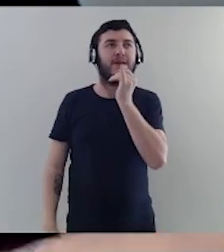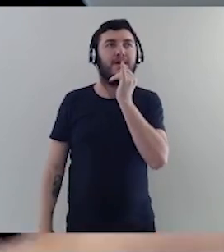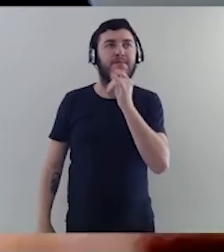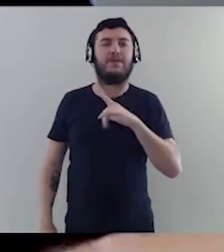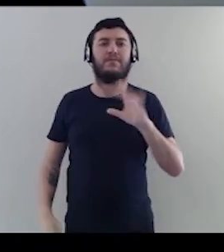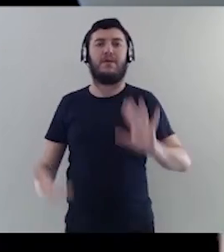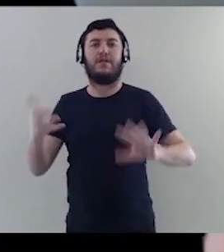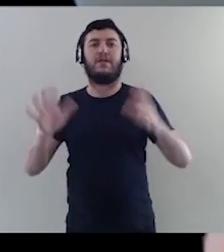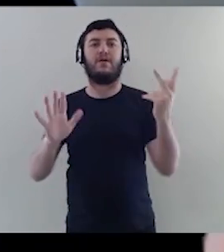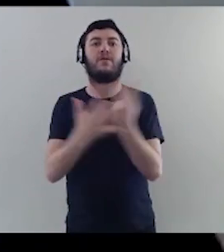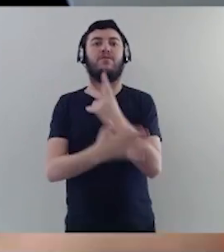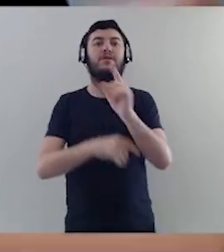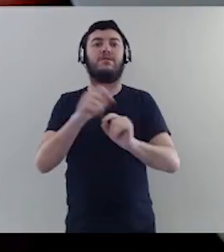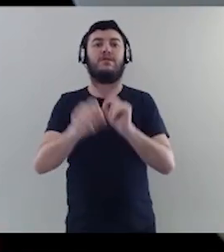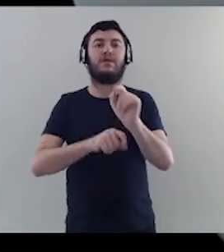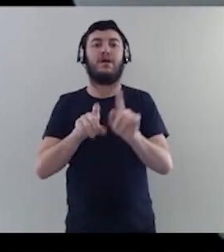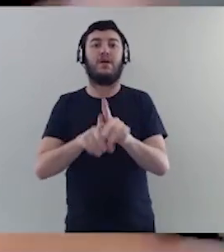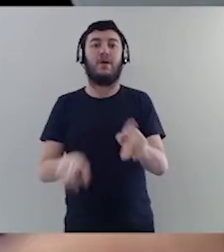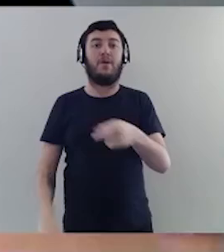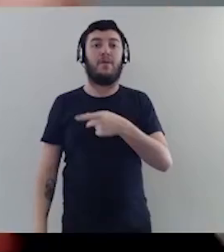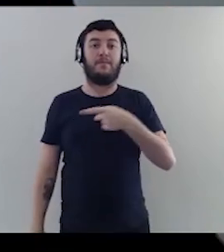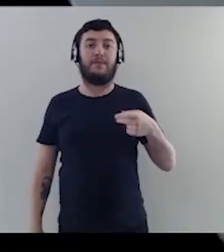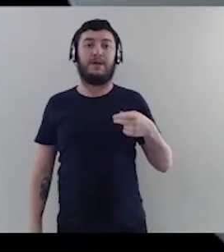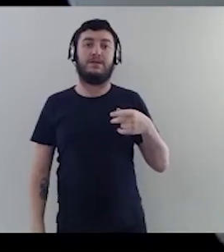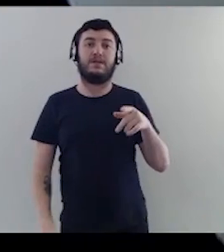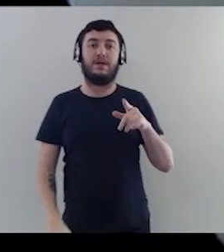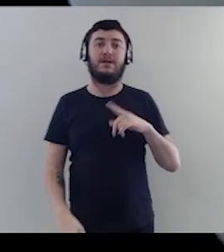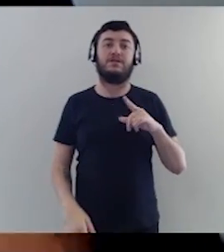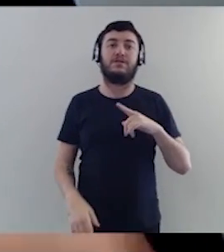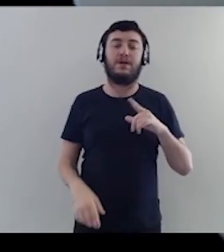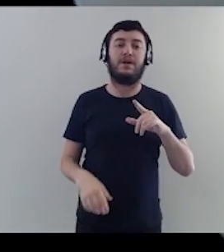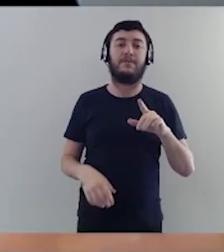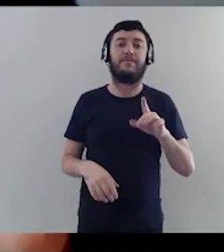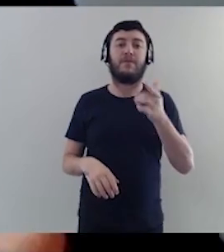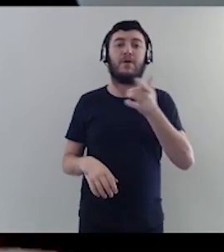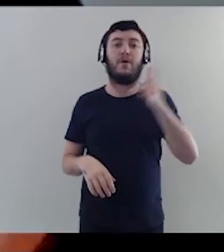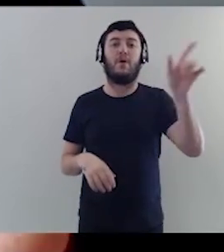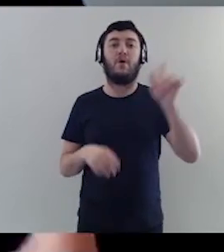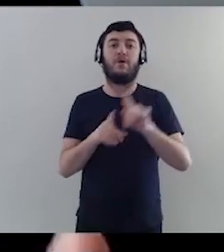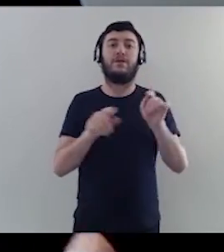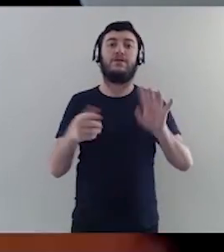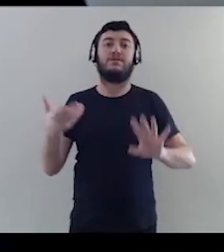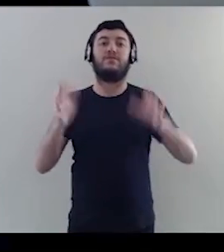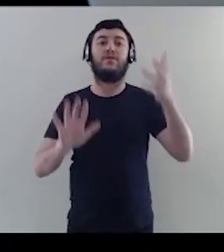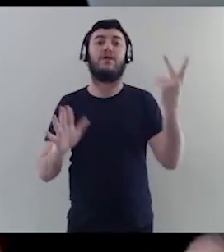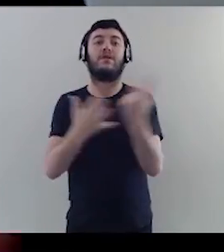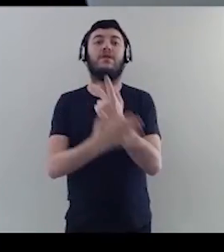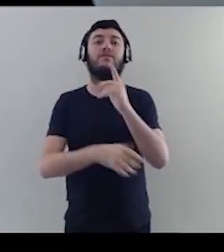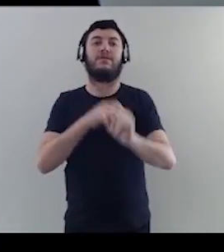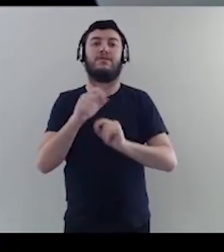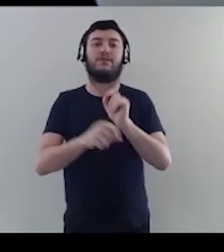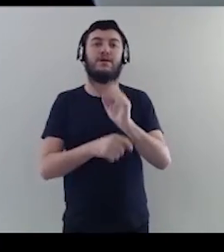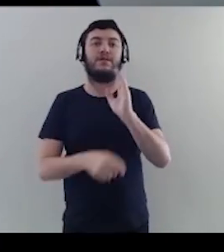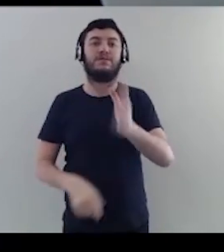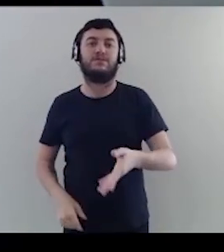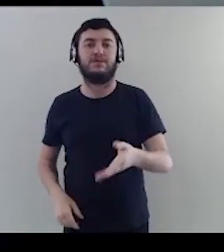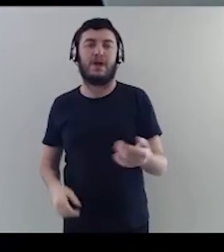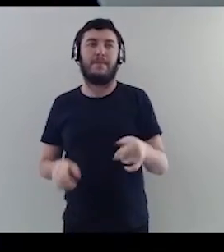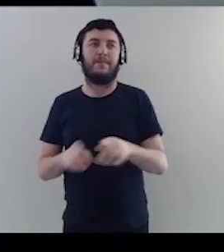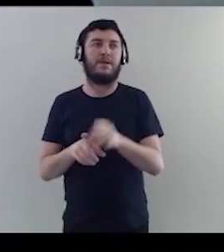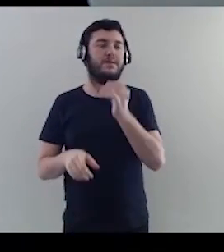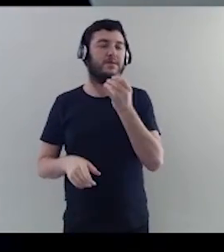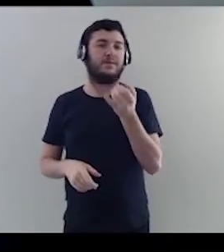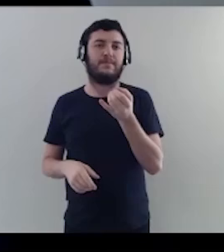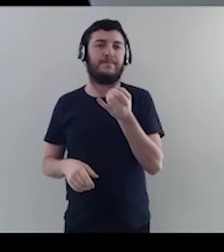precedente, no fundo, é alargado para outras situações que não estavam contempladas